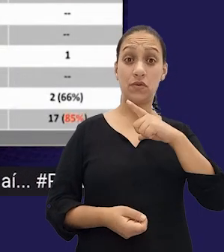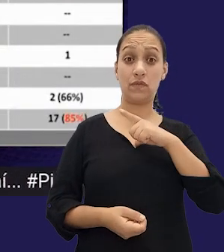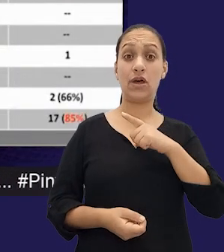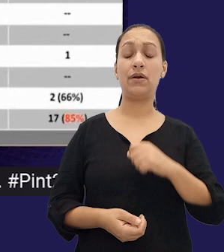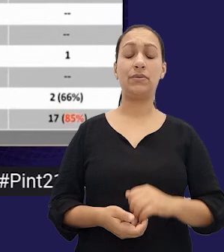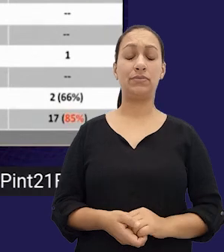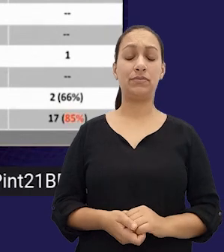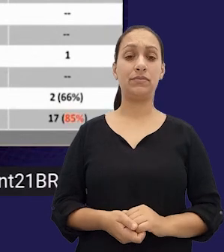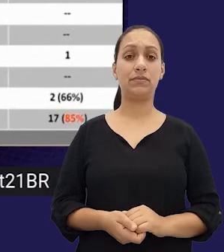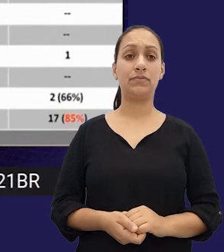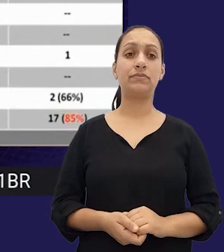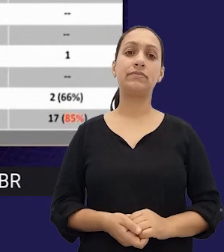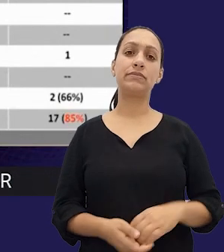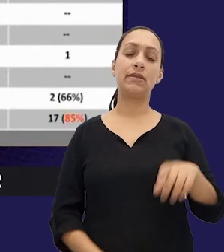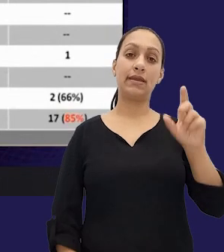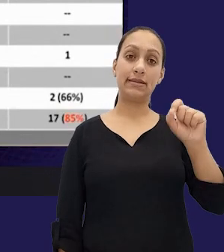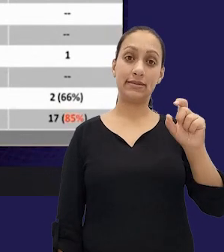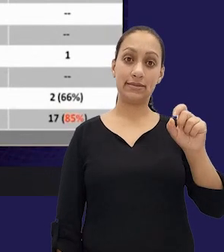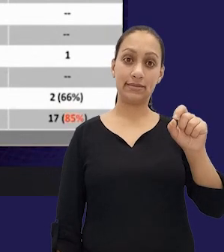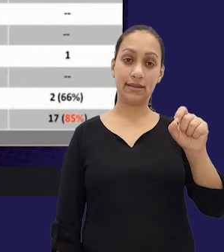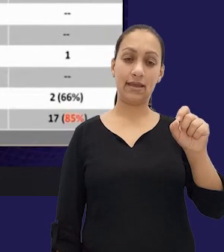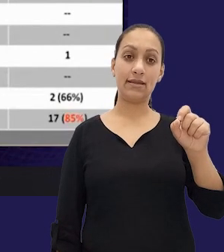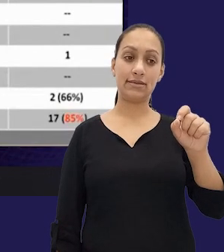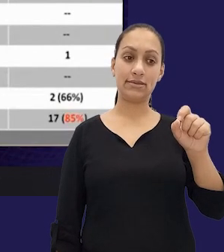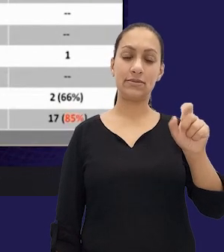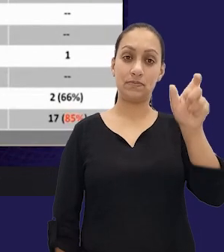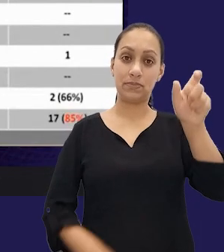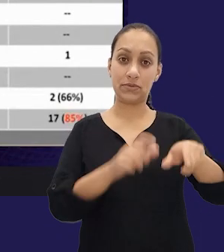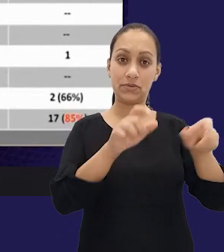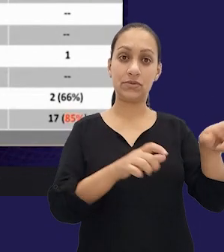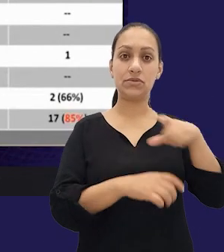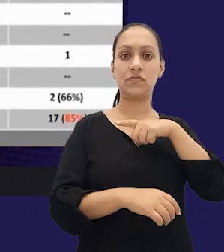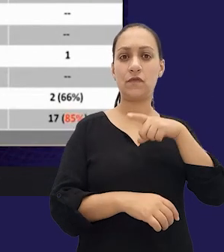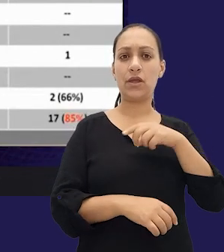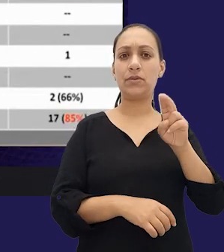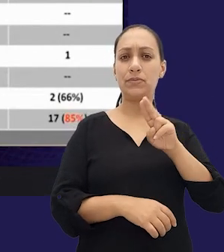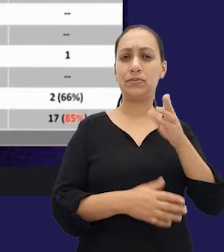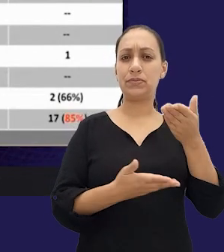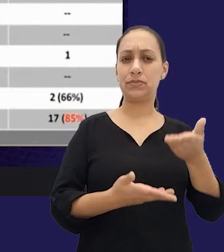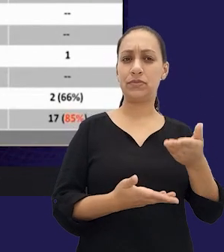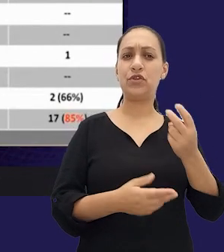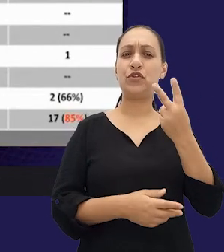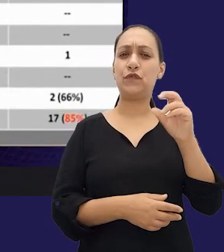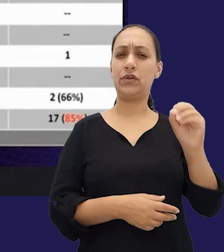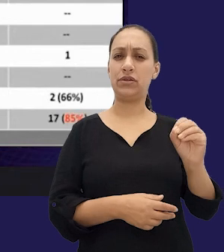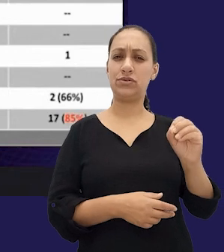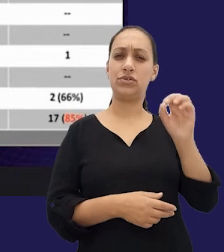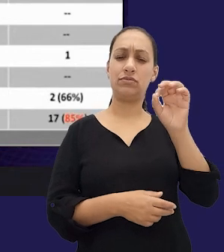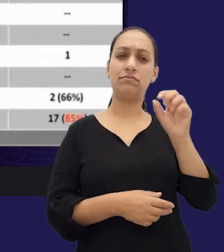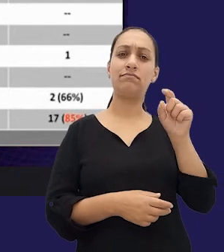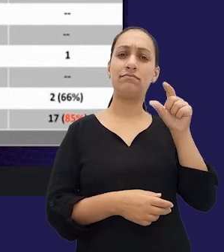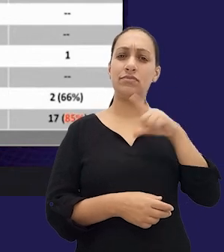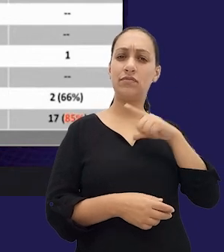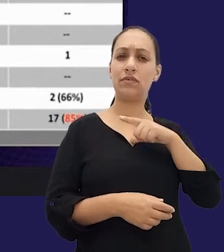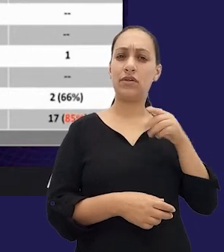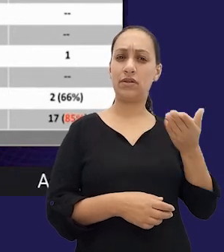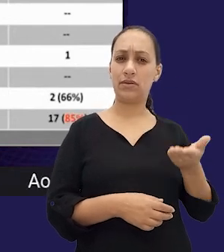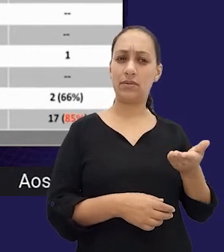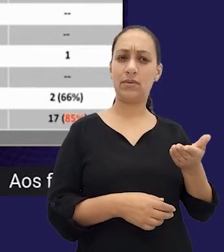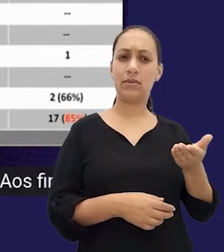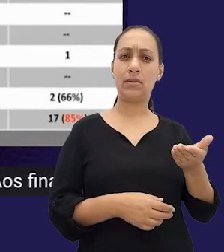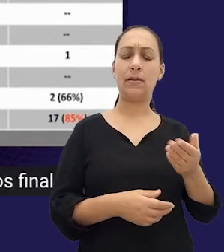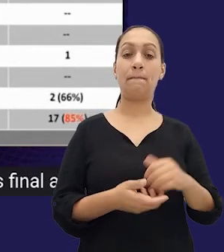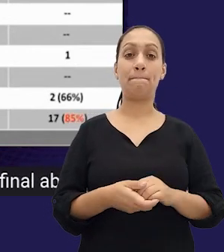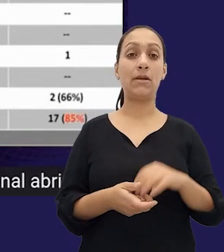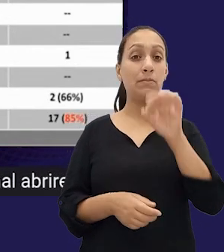sanguínea, 10 pessoas tiveram pseudomonas e 20 tiveram Staphylococcus aureus, e aqui um